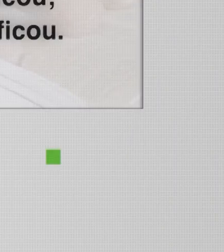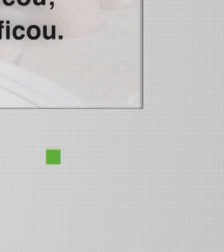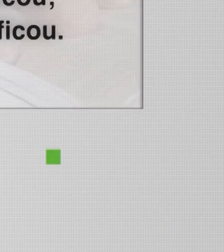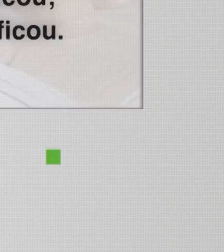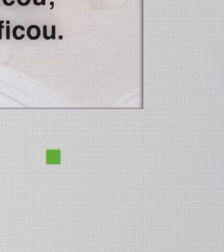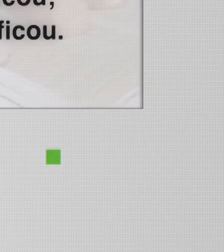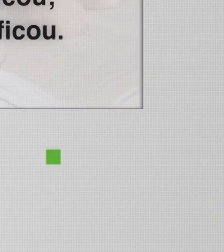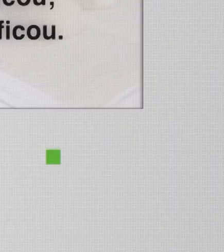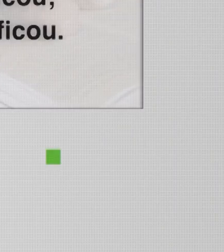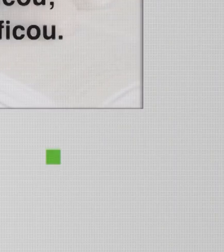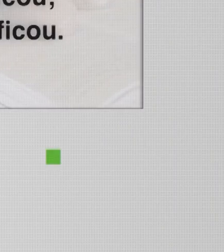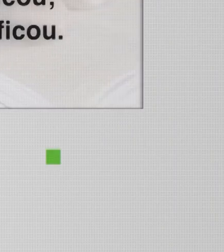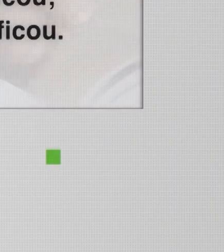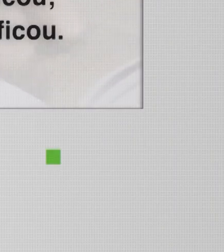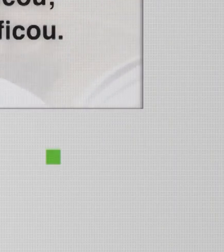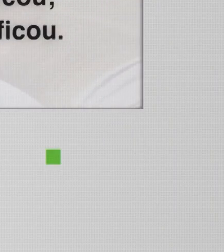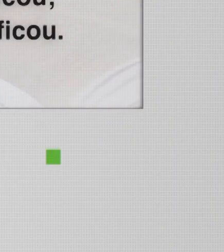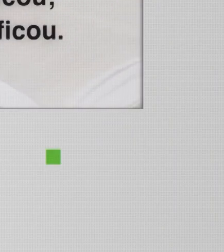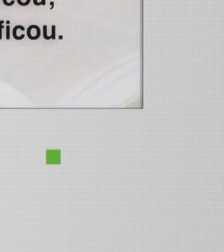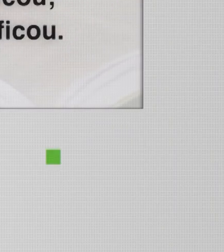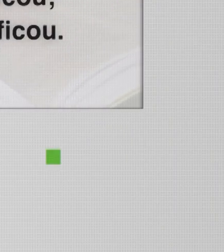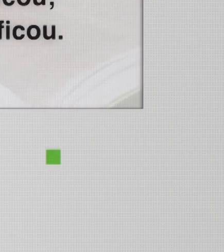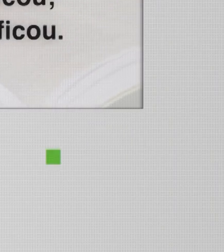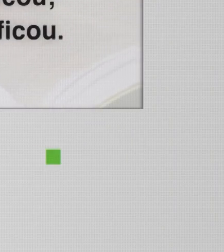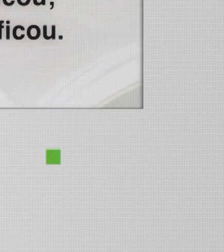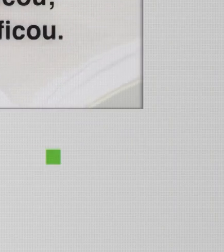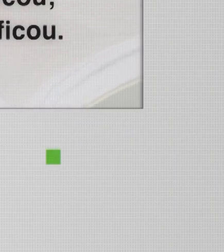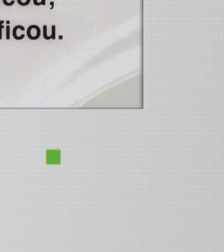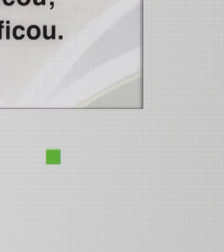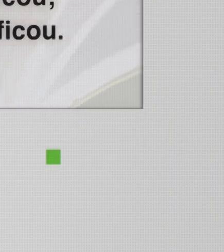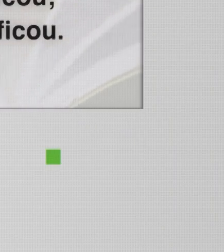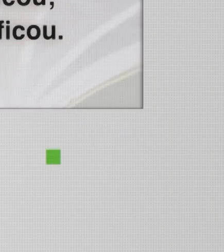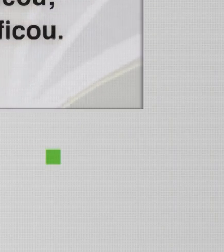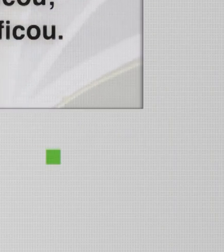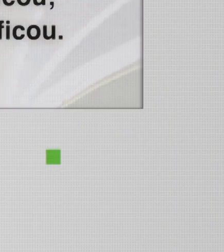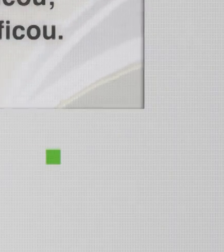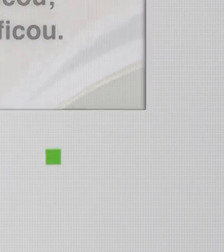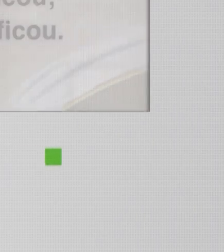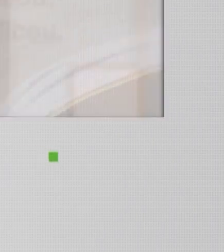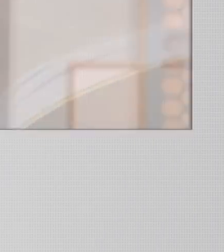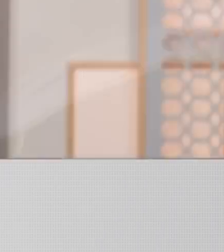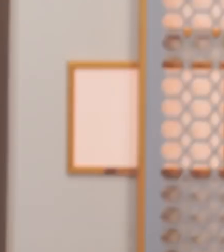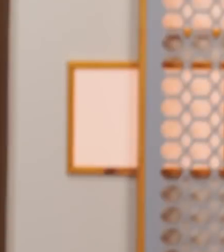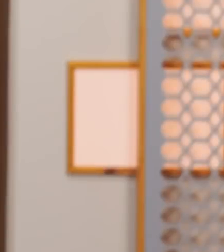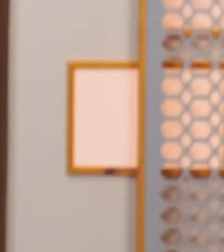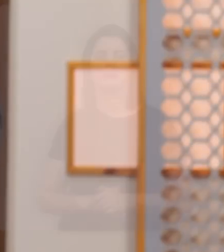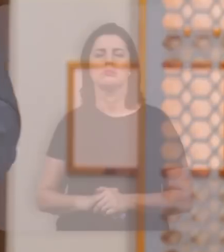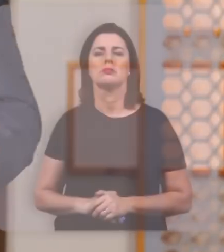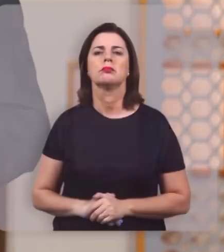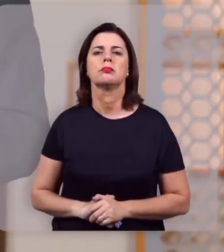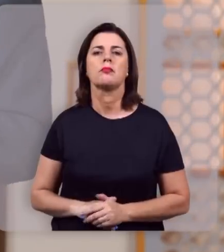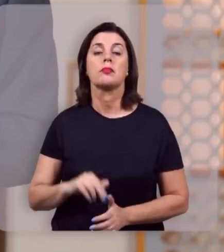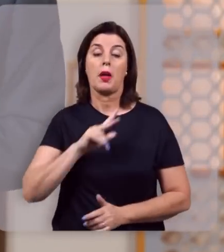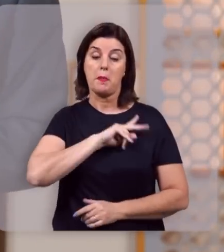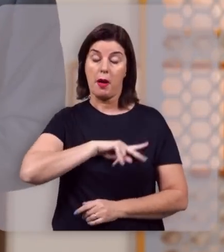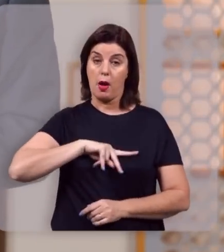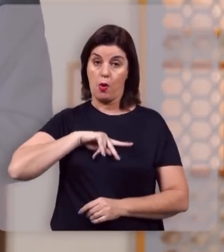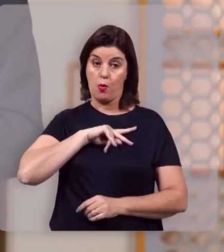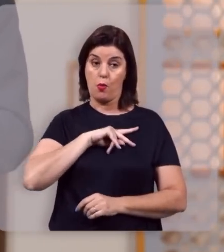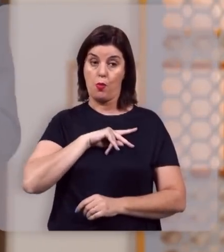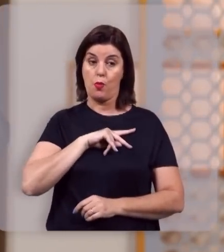esses também justificou. E aos que justificou, a esses também glorificou. O apóstolo